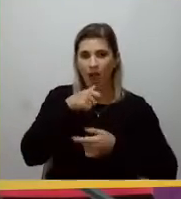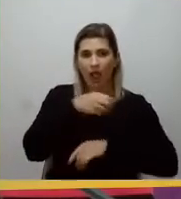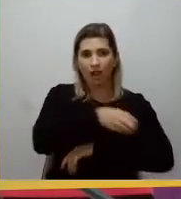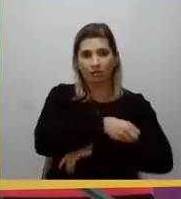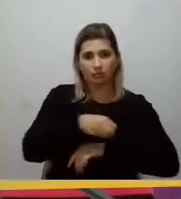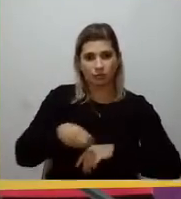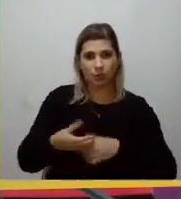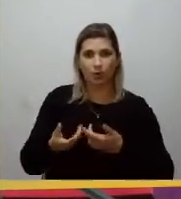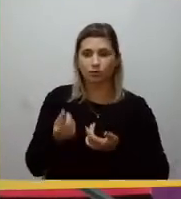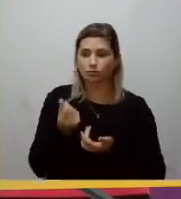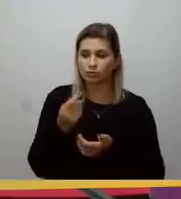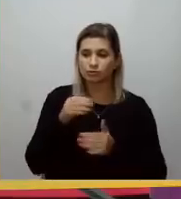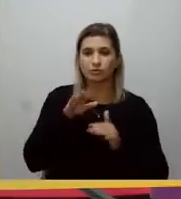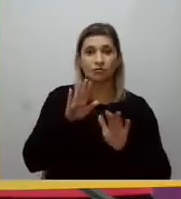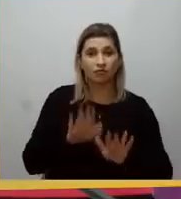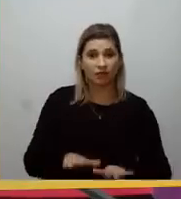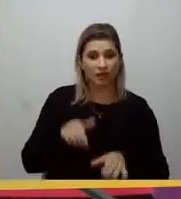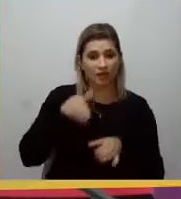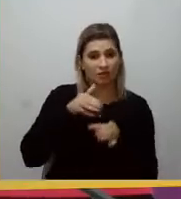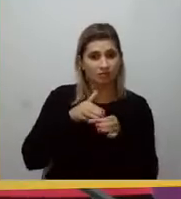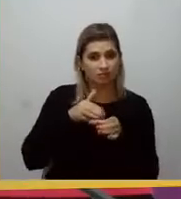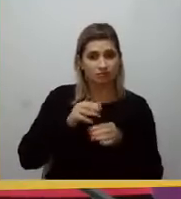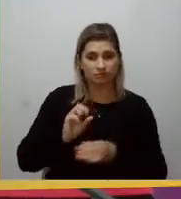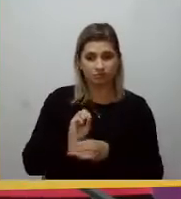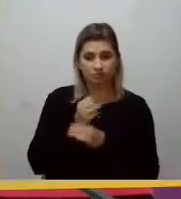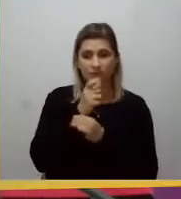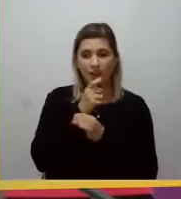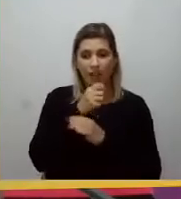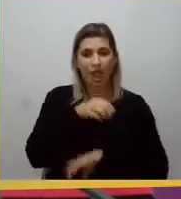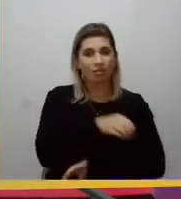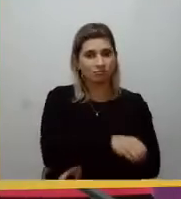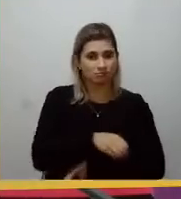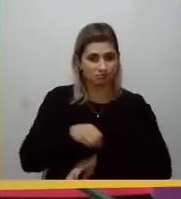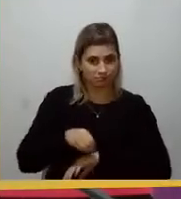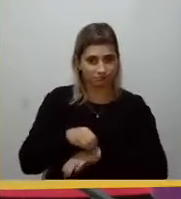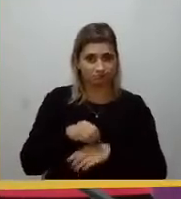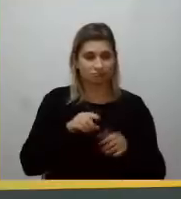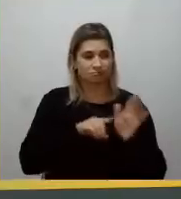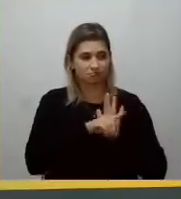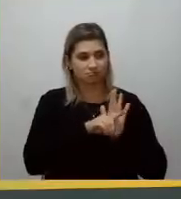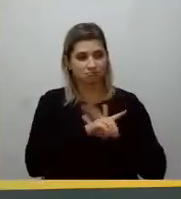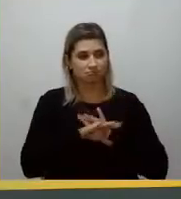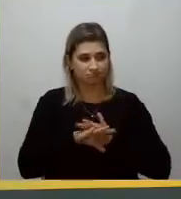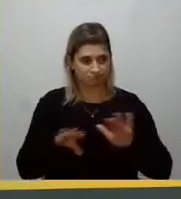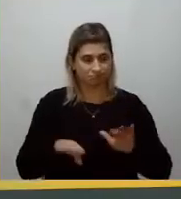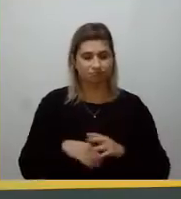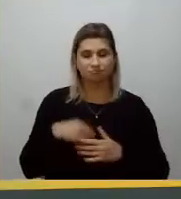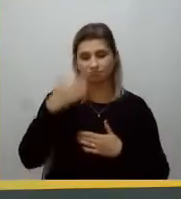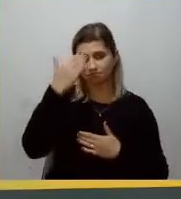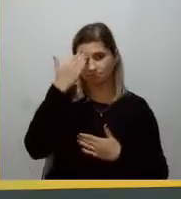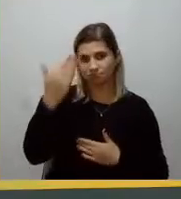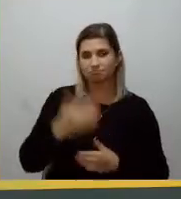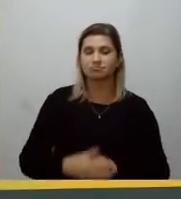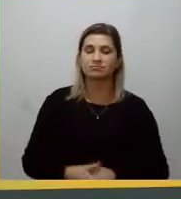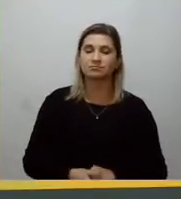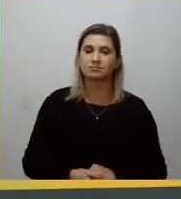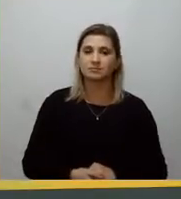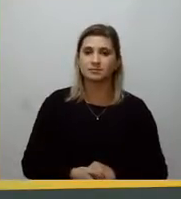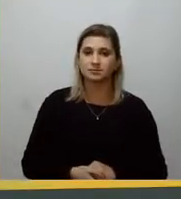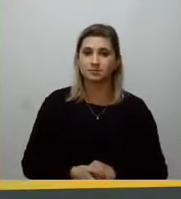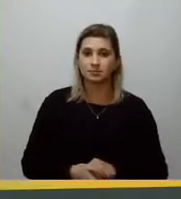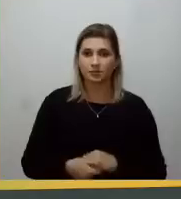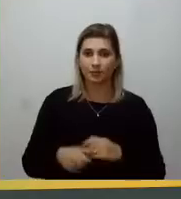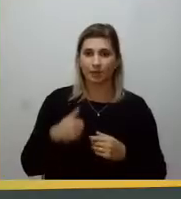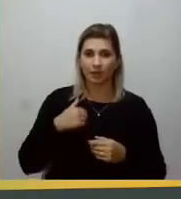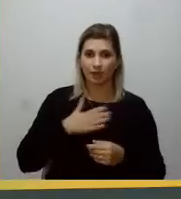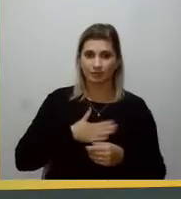para investimento e garantia de qualidade de água e saneamento. Sem mais perguntas, senhor presidente. Obrigado. Eu gostaria